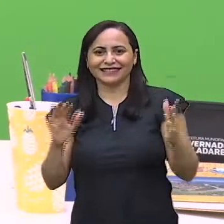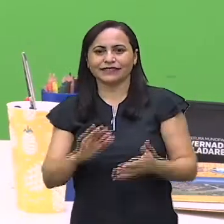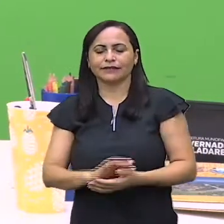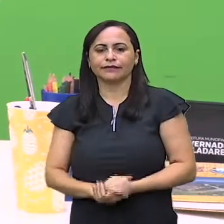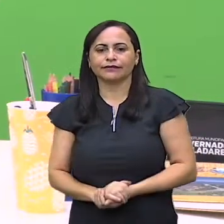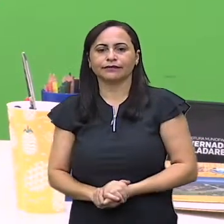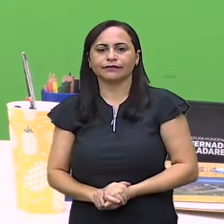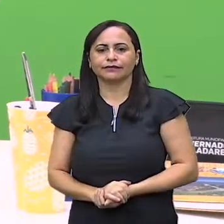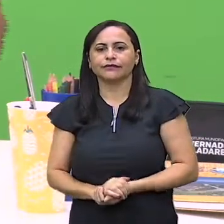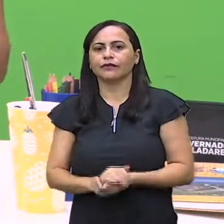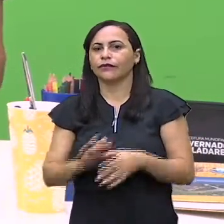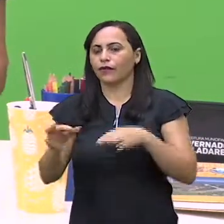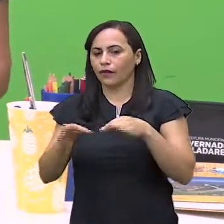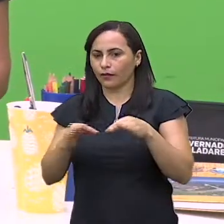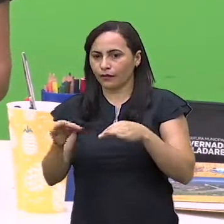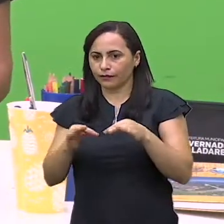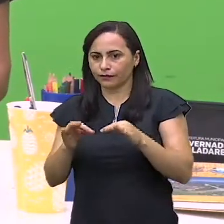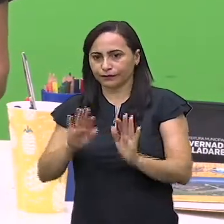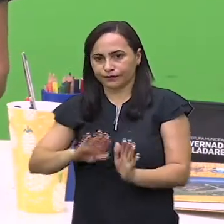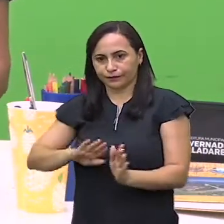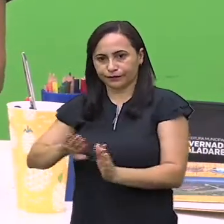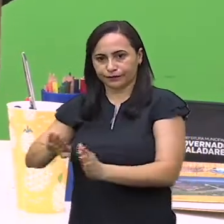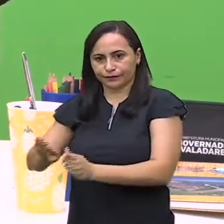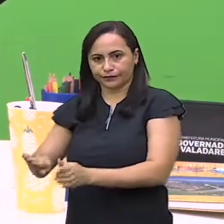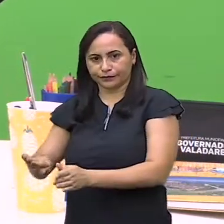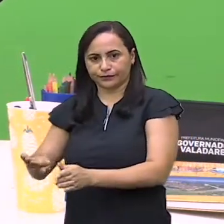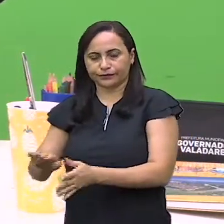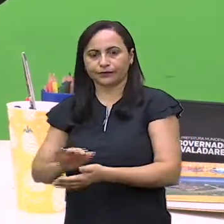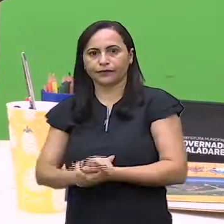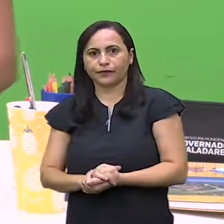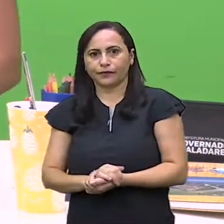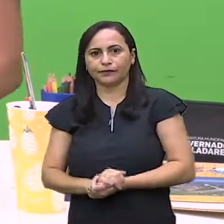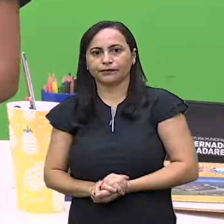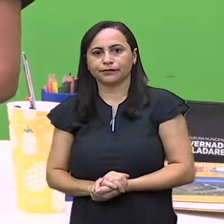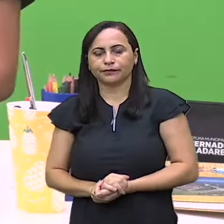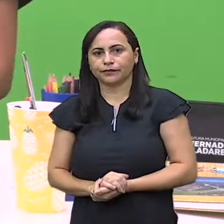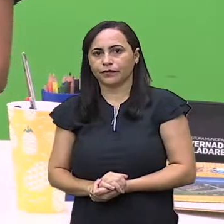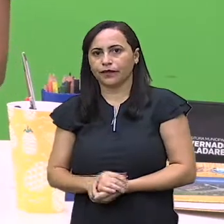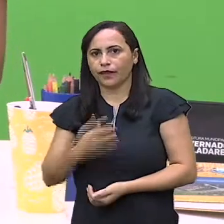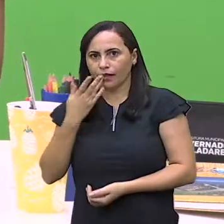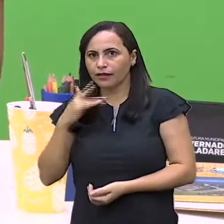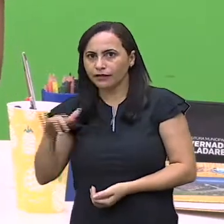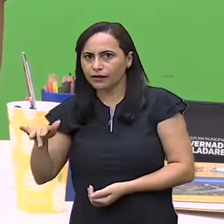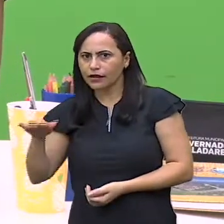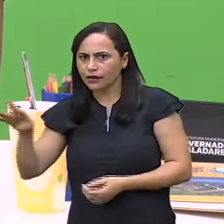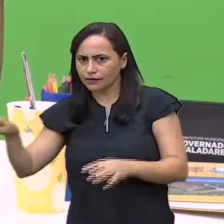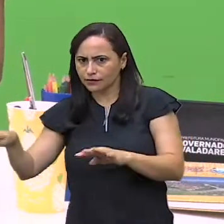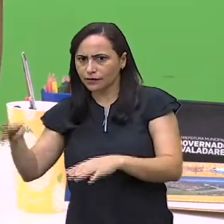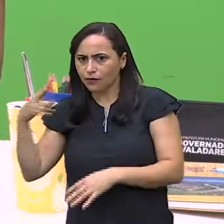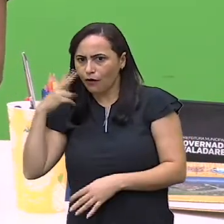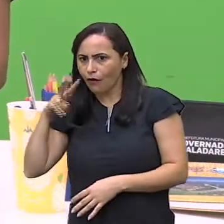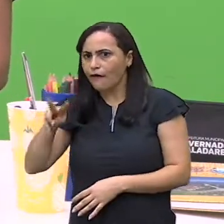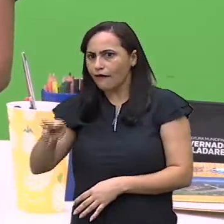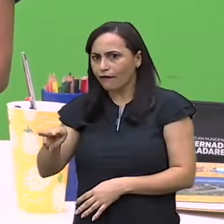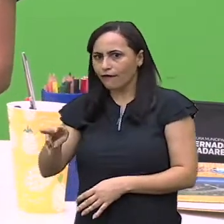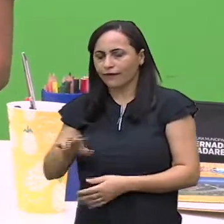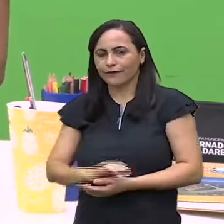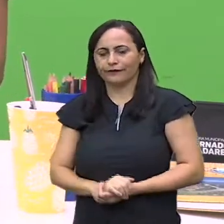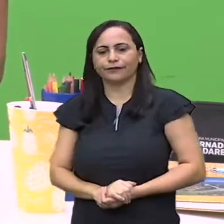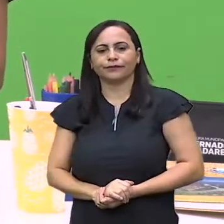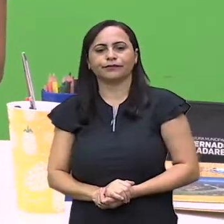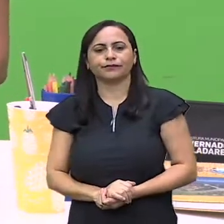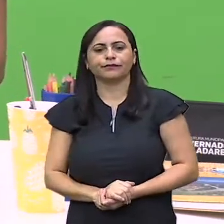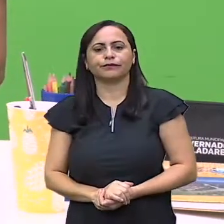Agora nós vamos colocar aqui, professora Luciene, para as crianças irem visualizando, ok? Agora sou eu, né? Sim.